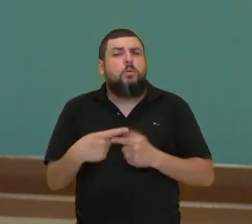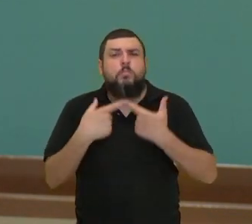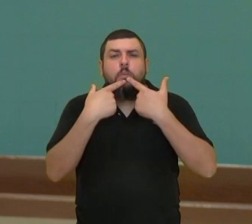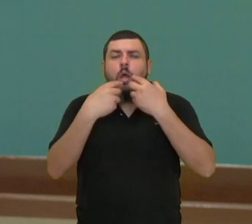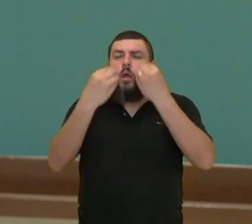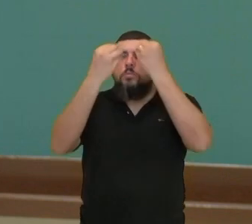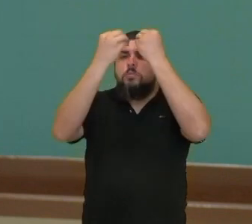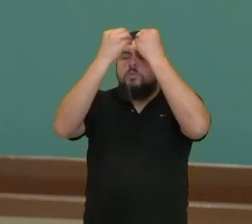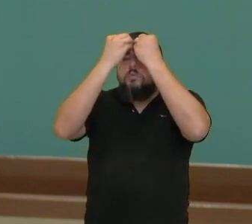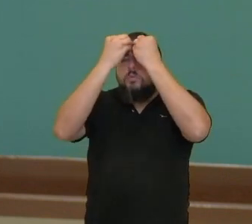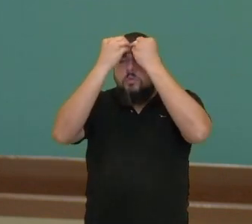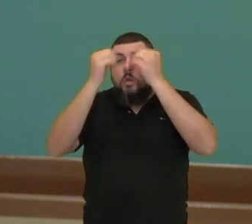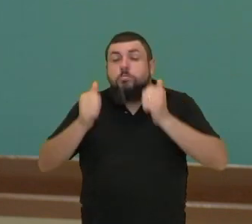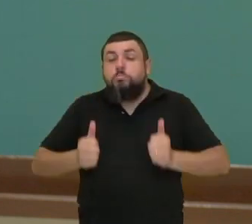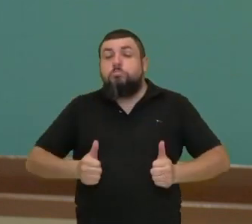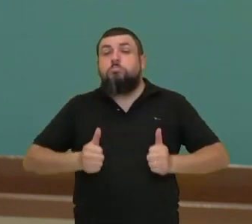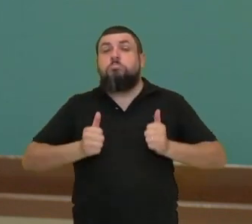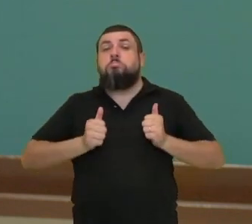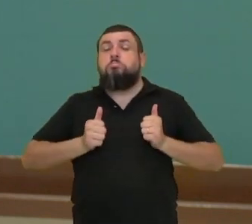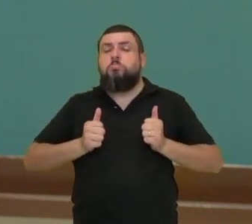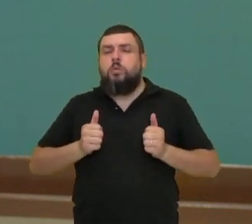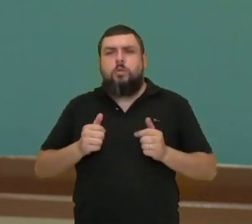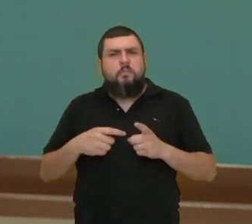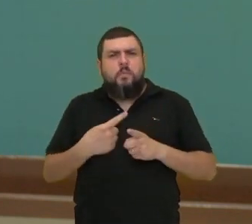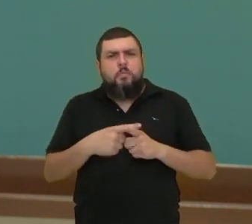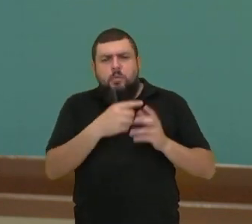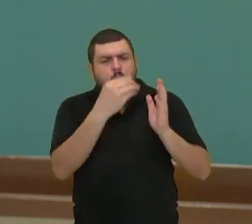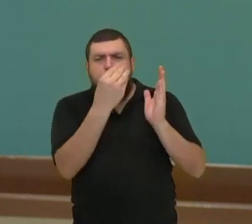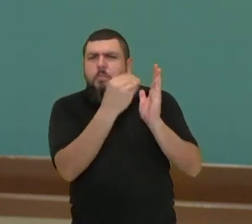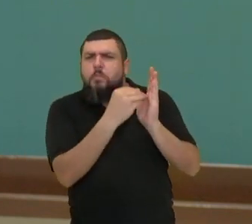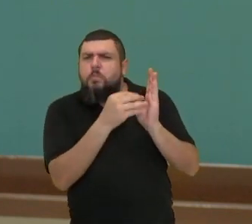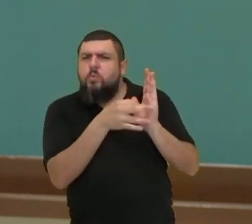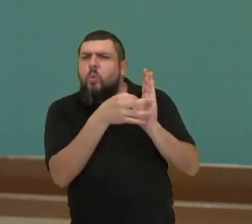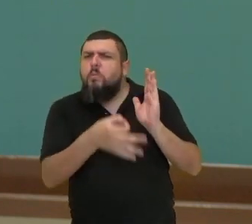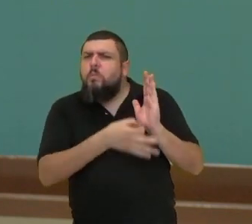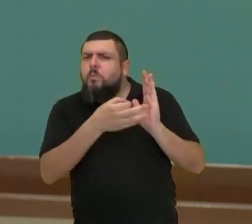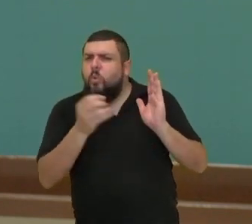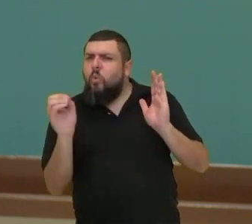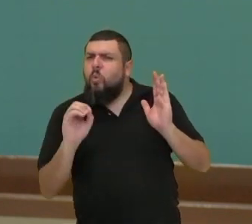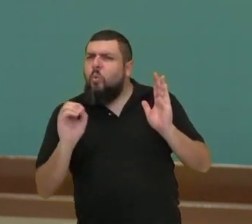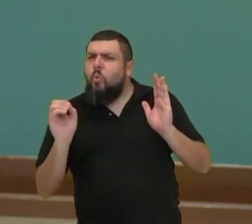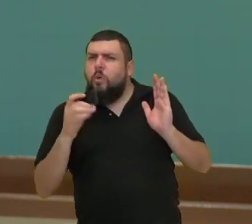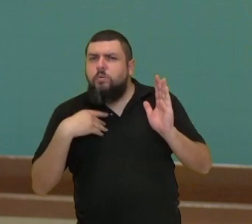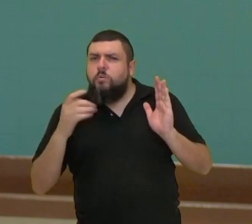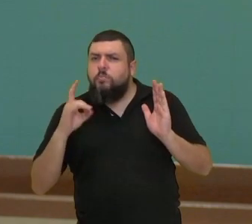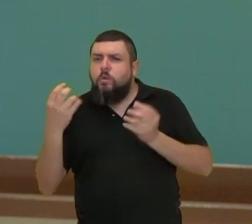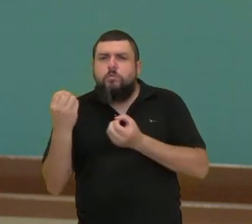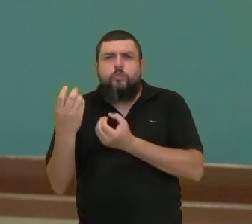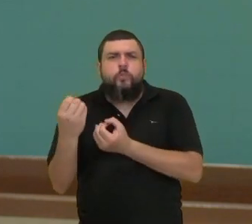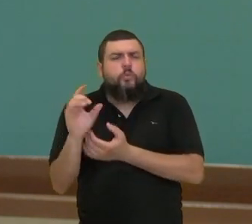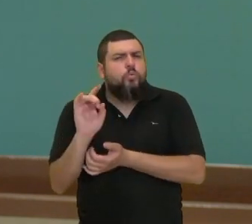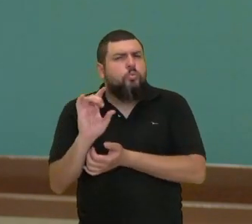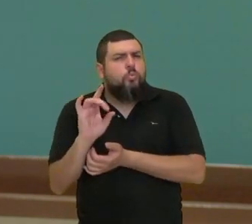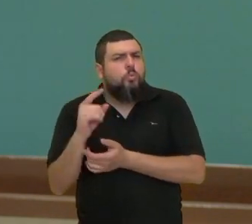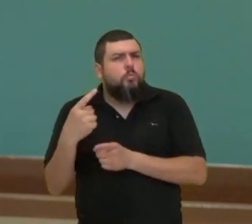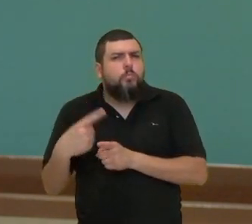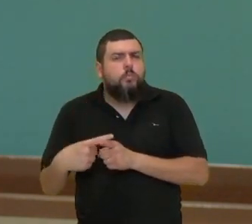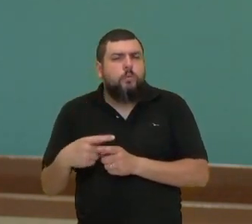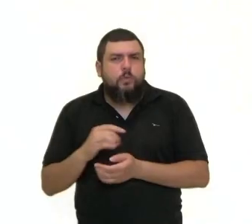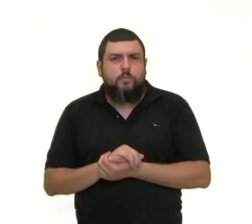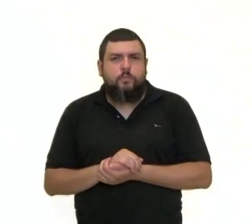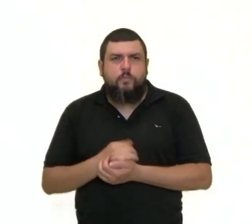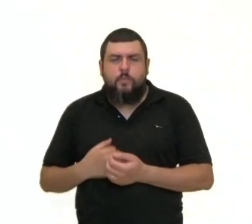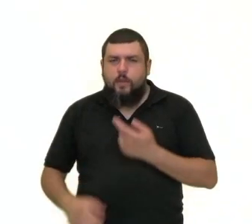impessoal? Por que aqui não tem opinião e sim apenas uma informação? Vamos ver aqui um pouquinho?